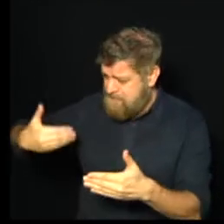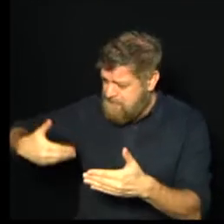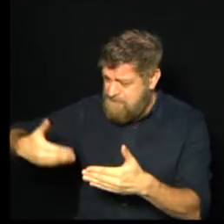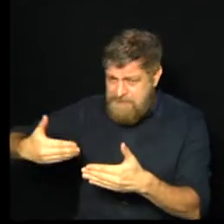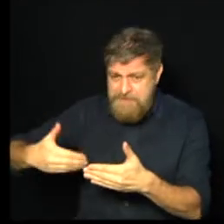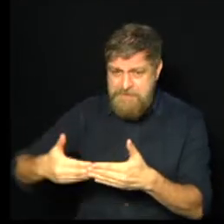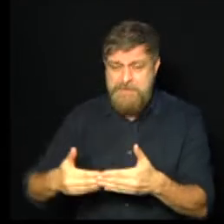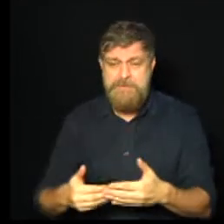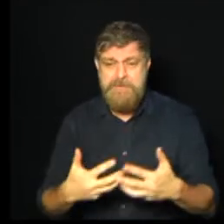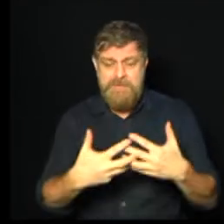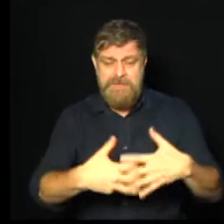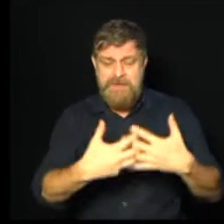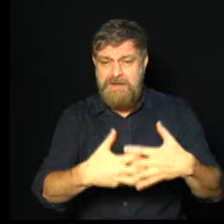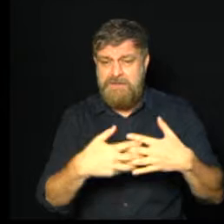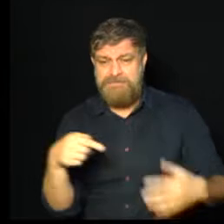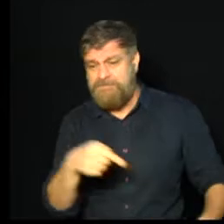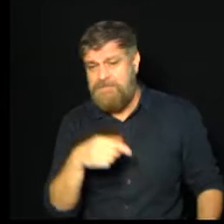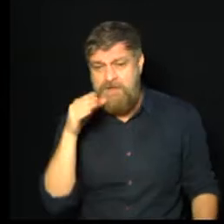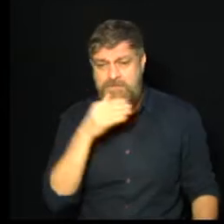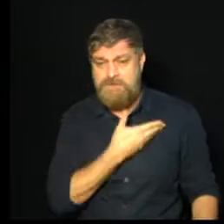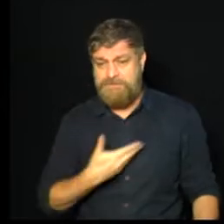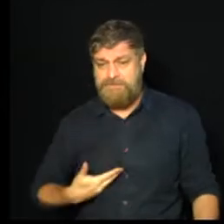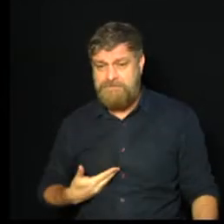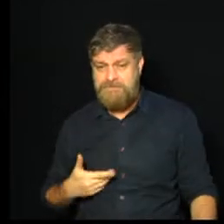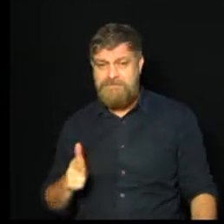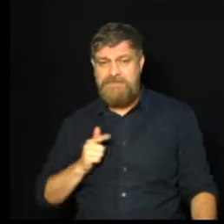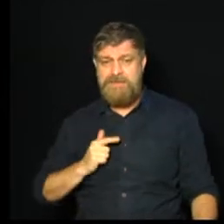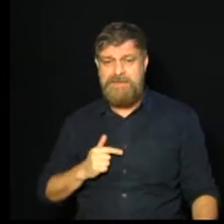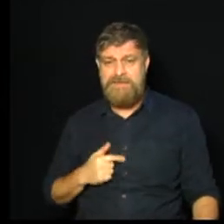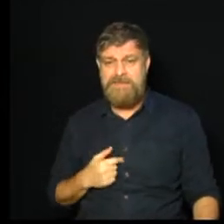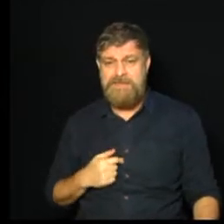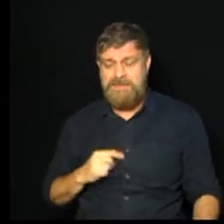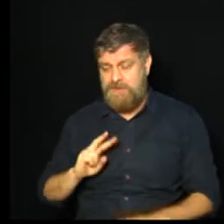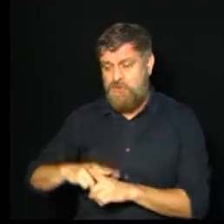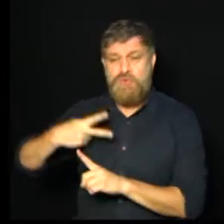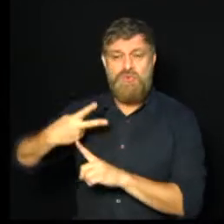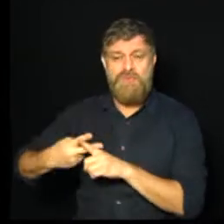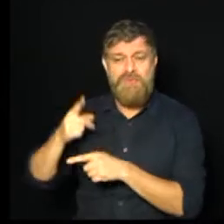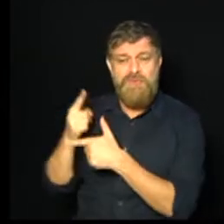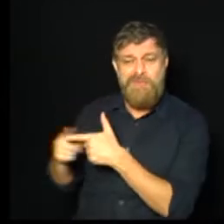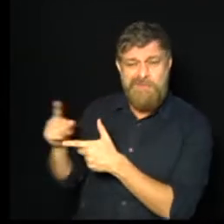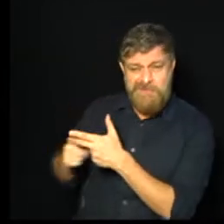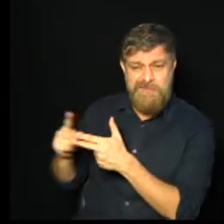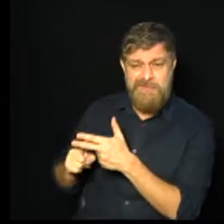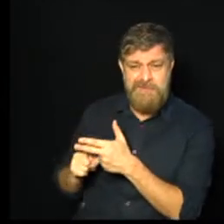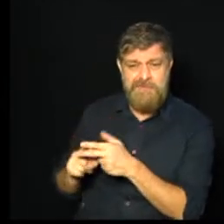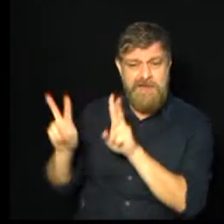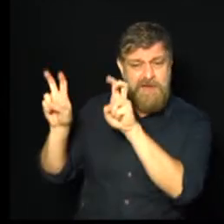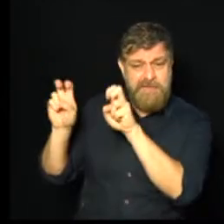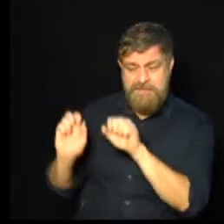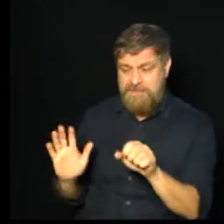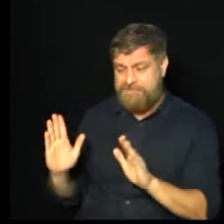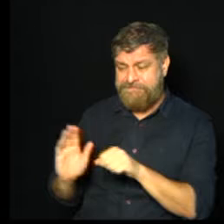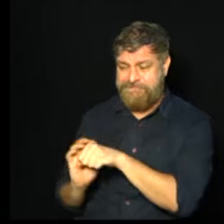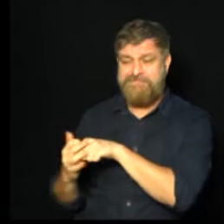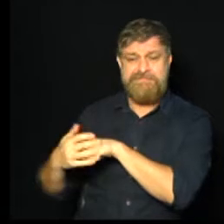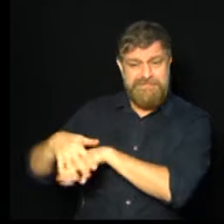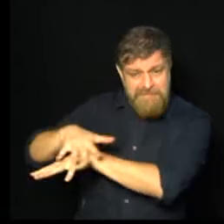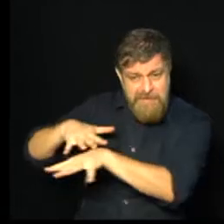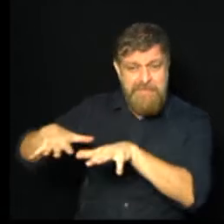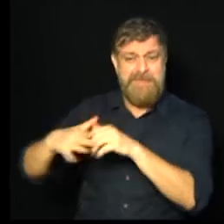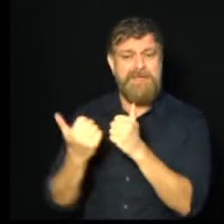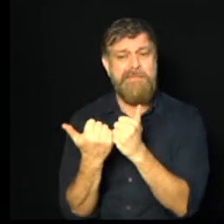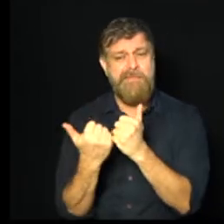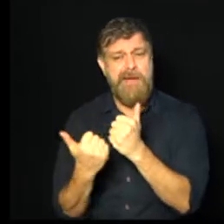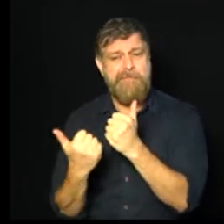de funcionalismo público, os agravados pela pandemia. Com conta disso e por conta da